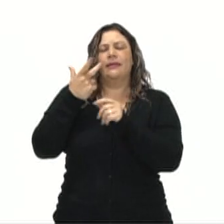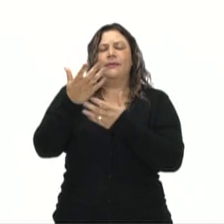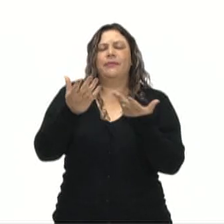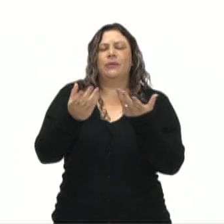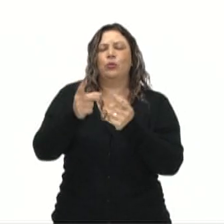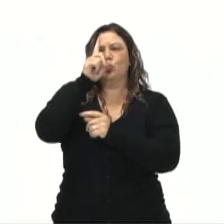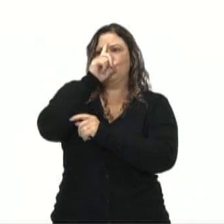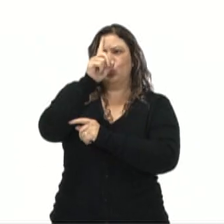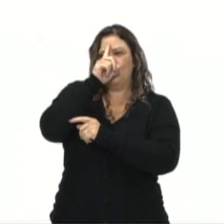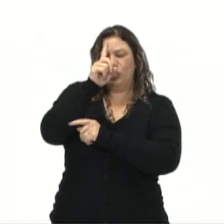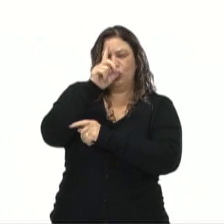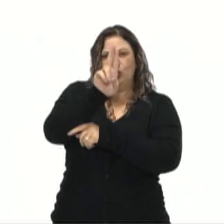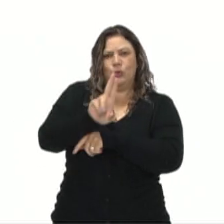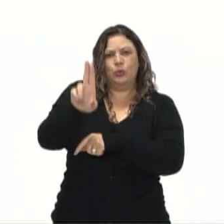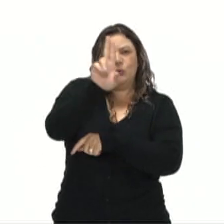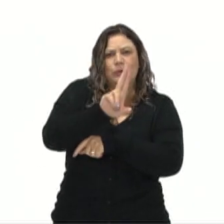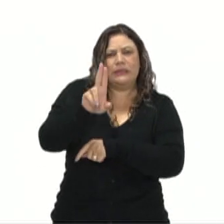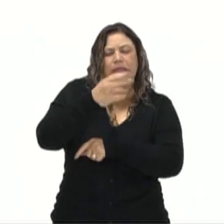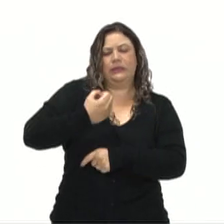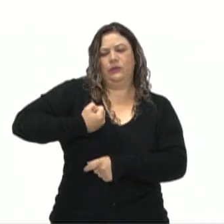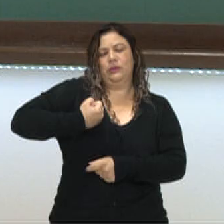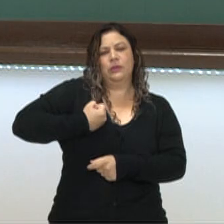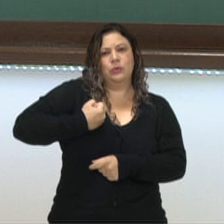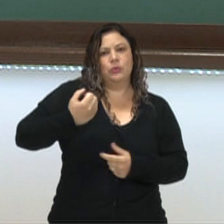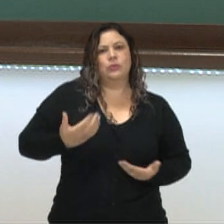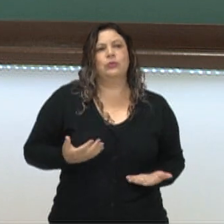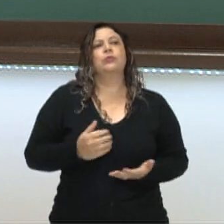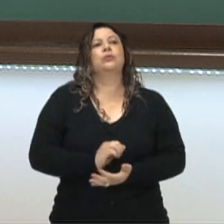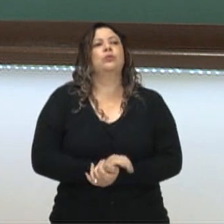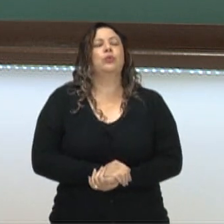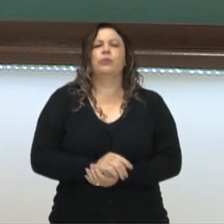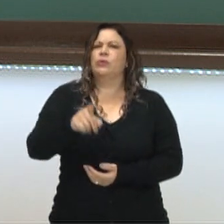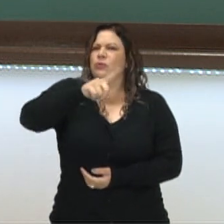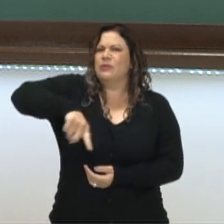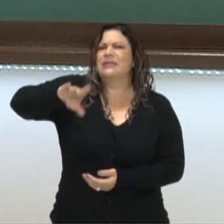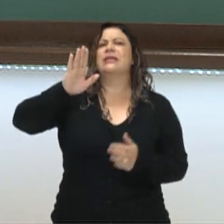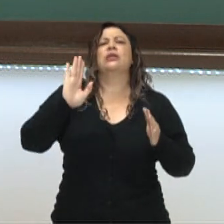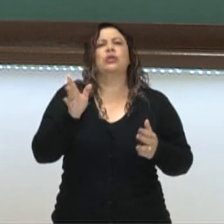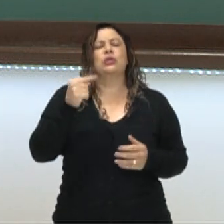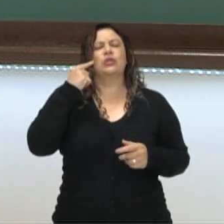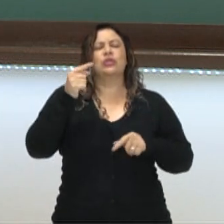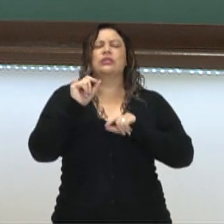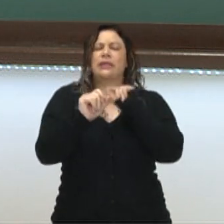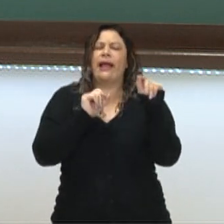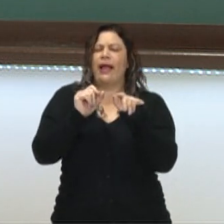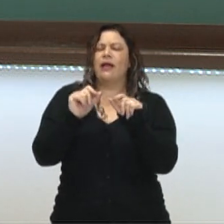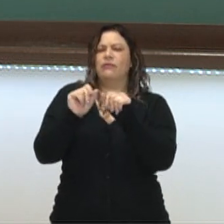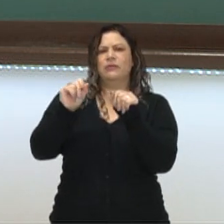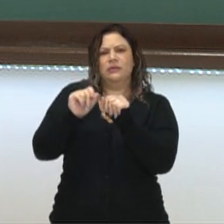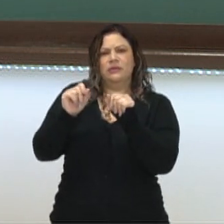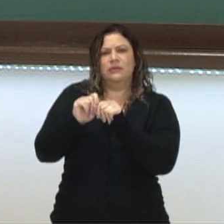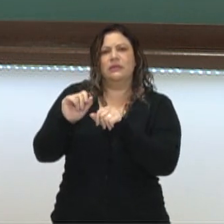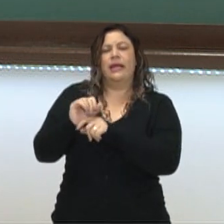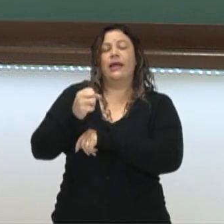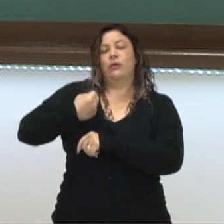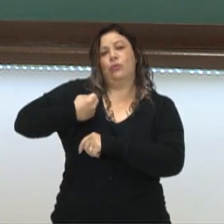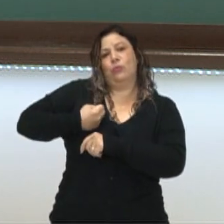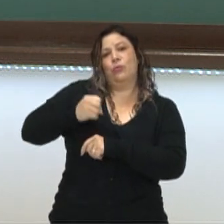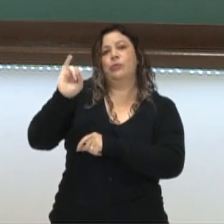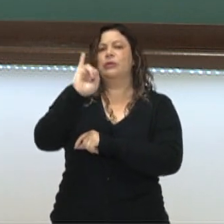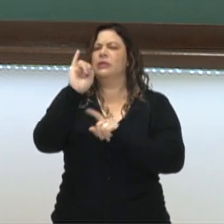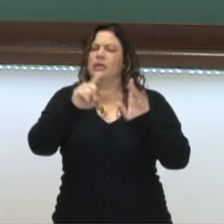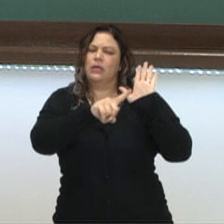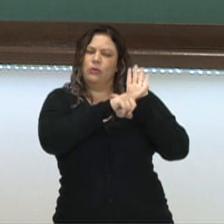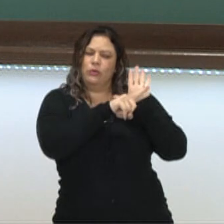dia utilizamos esses números, né? Vocês já trabalharam com a ideia de número inteiro, né? Aparecem ali os números negativos. A